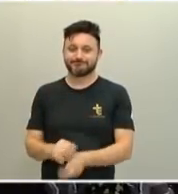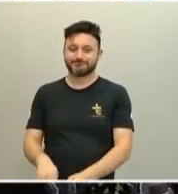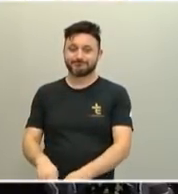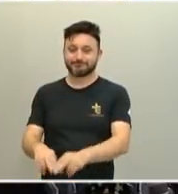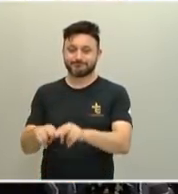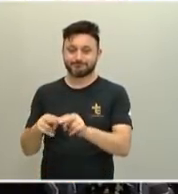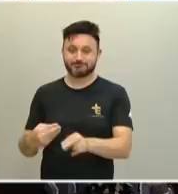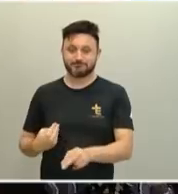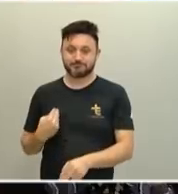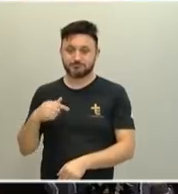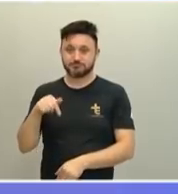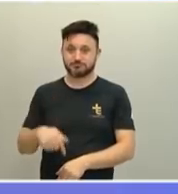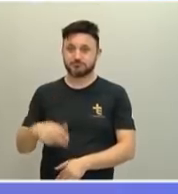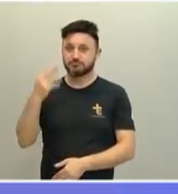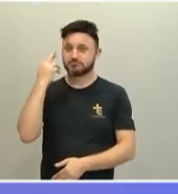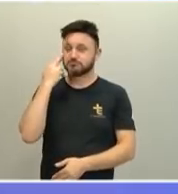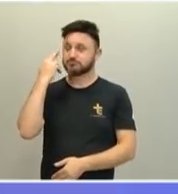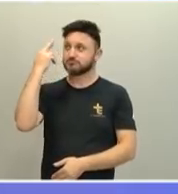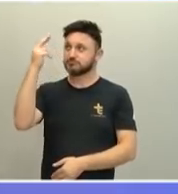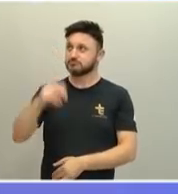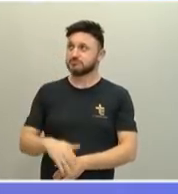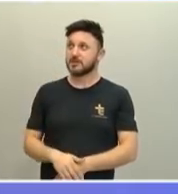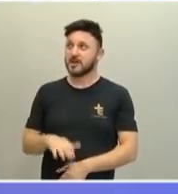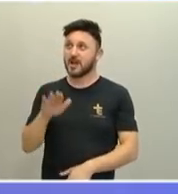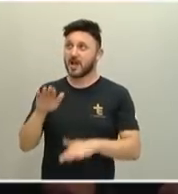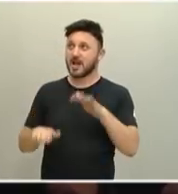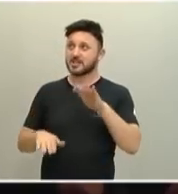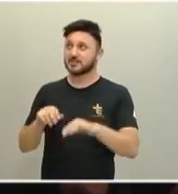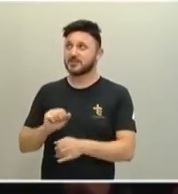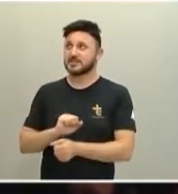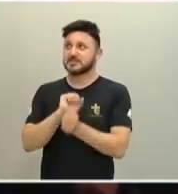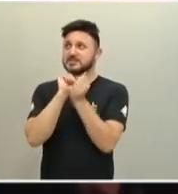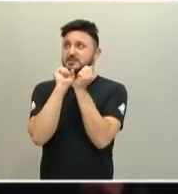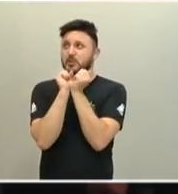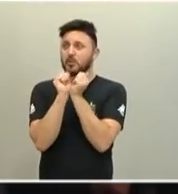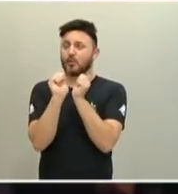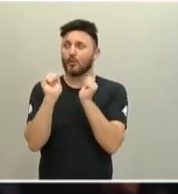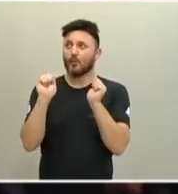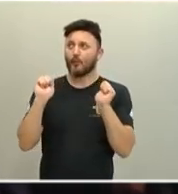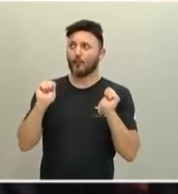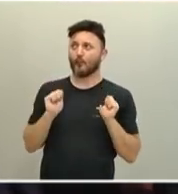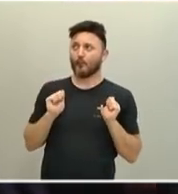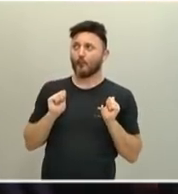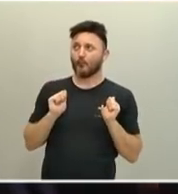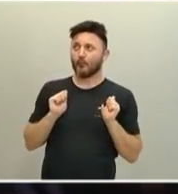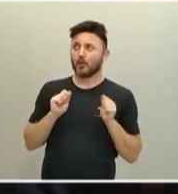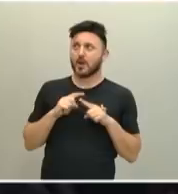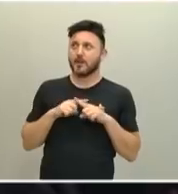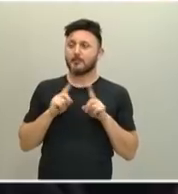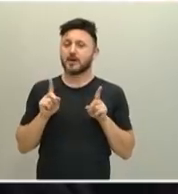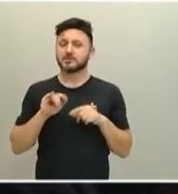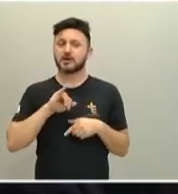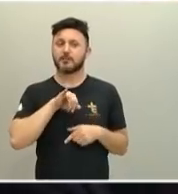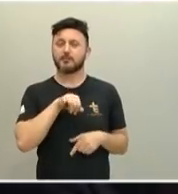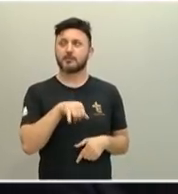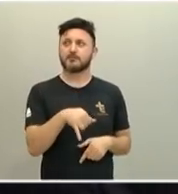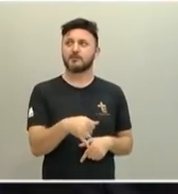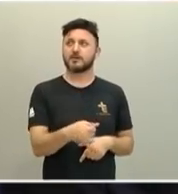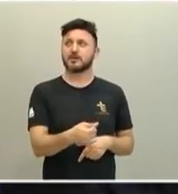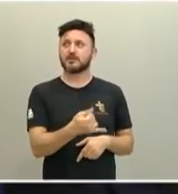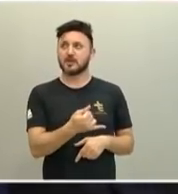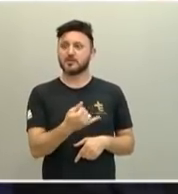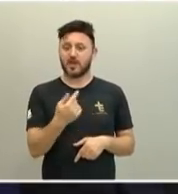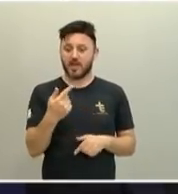aqui, Senhor. Às vezes de mãos atadas. Mas aproveitando, Jesus, que elas